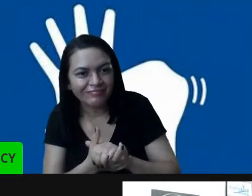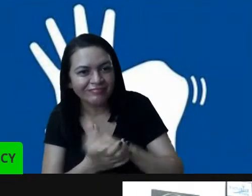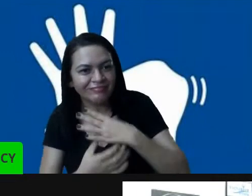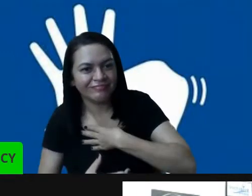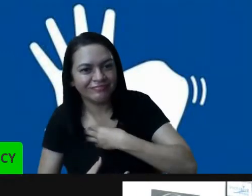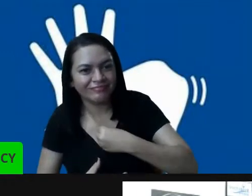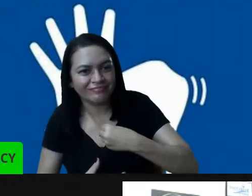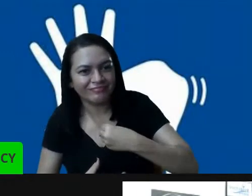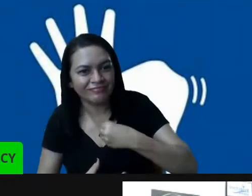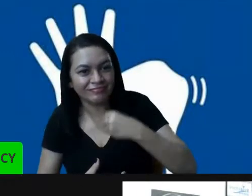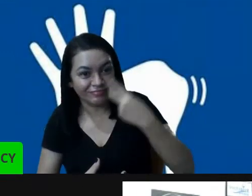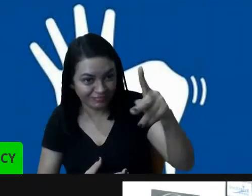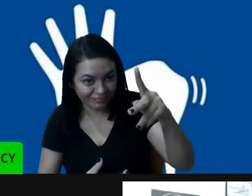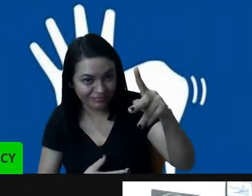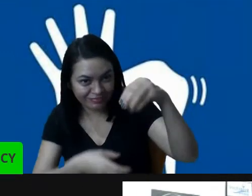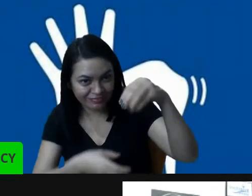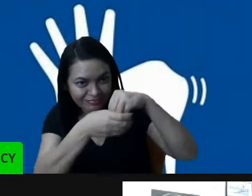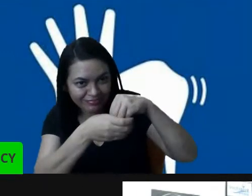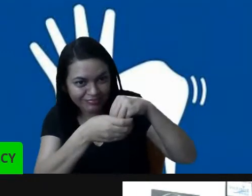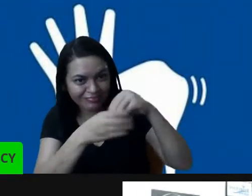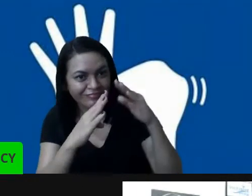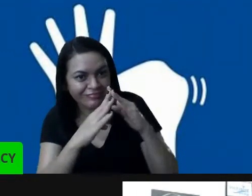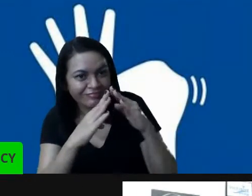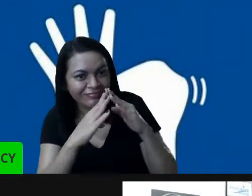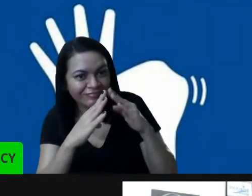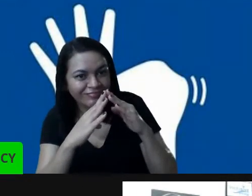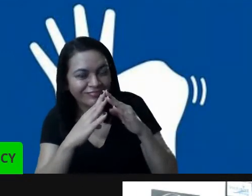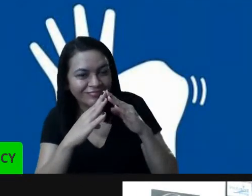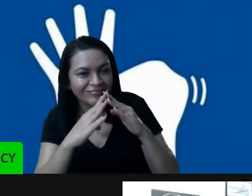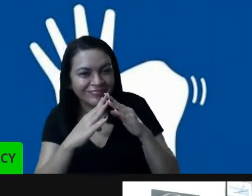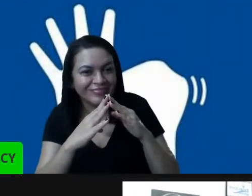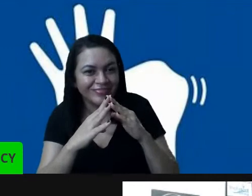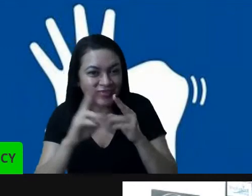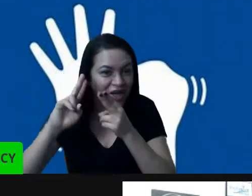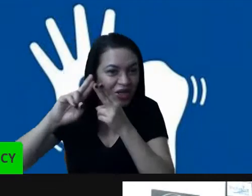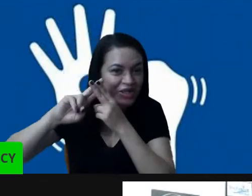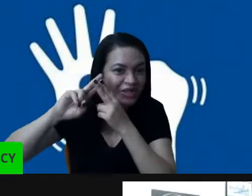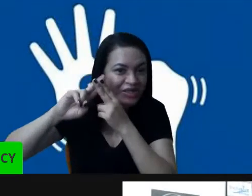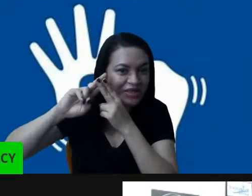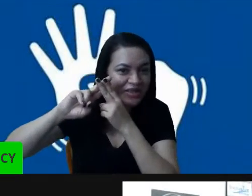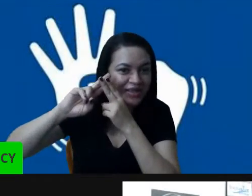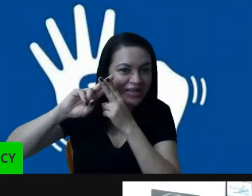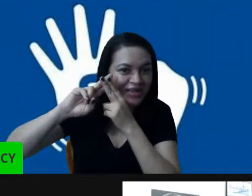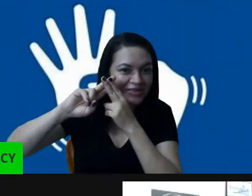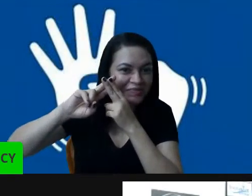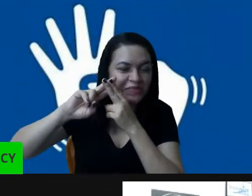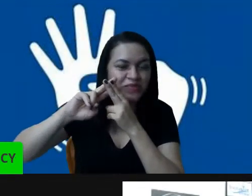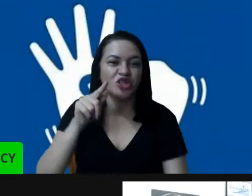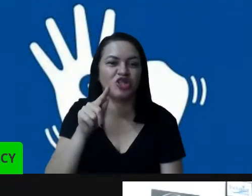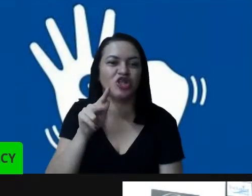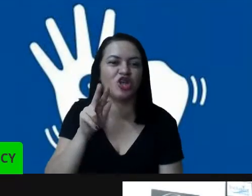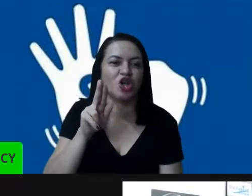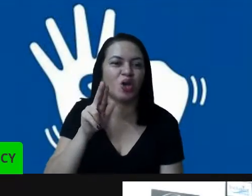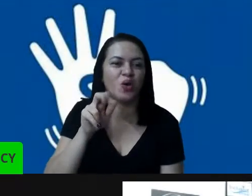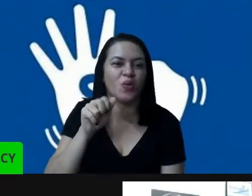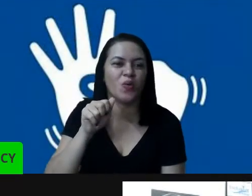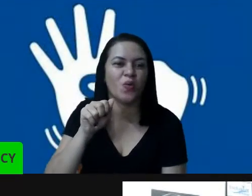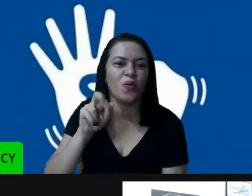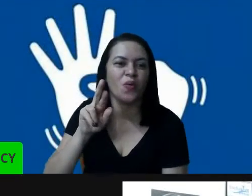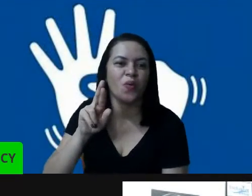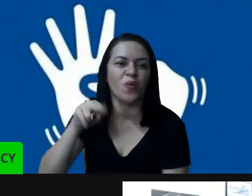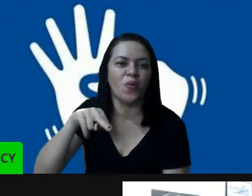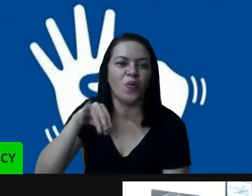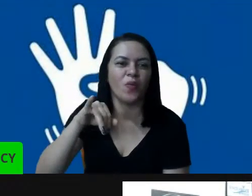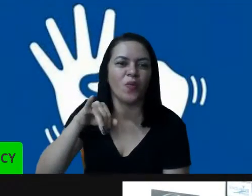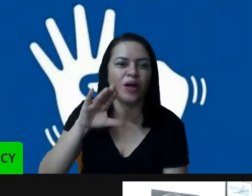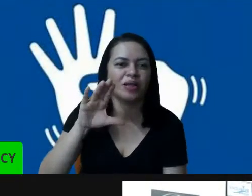aí posta lá e sobe a hashtag, é tempo de guarnição em casa, beleza? Tem Dedé tá online aqui Sem